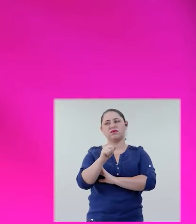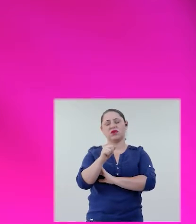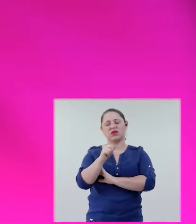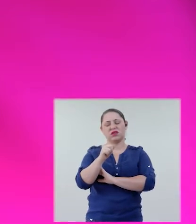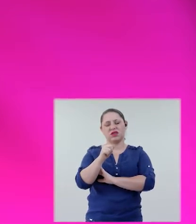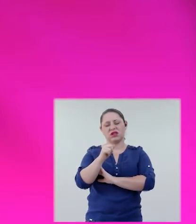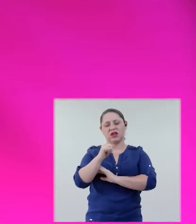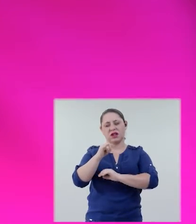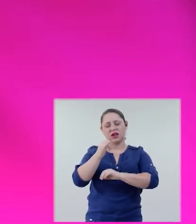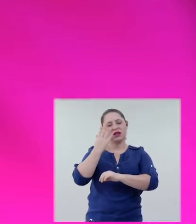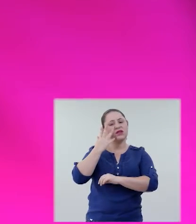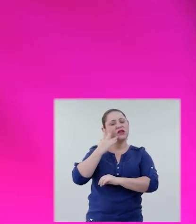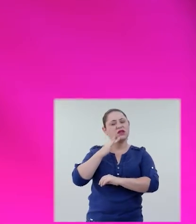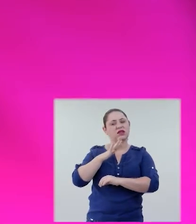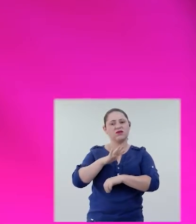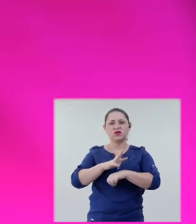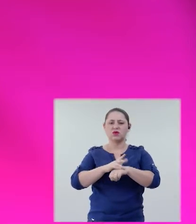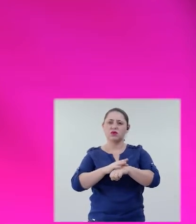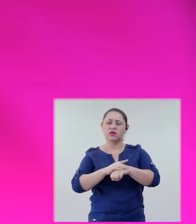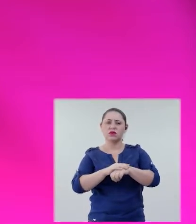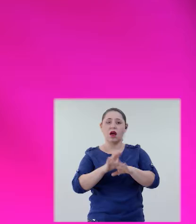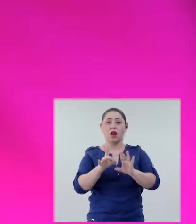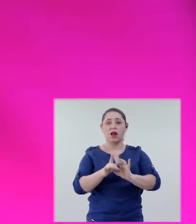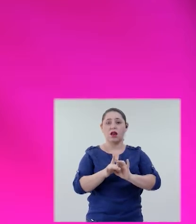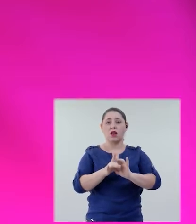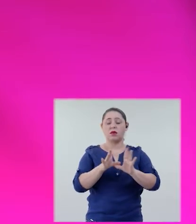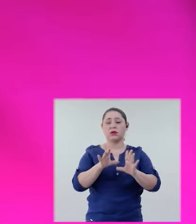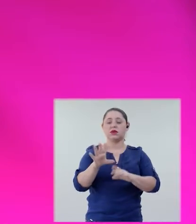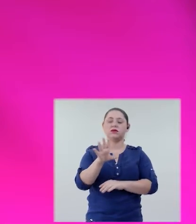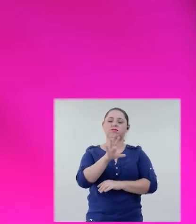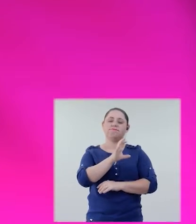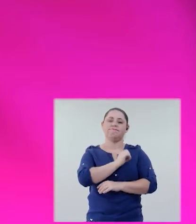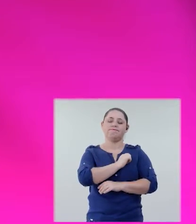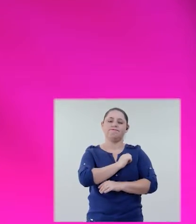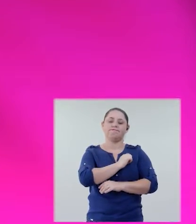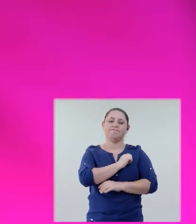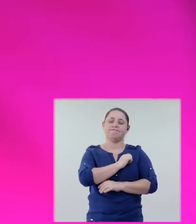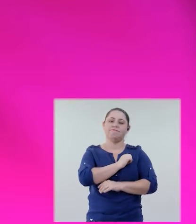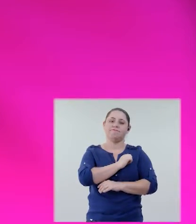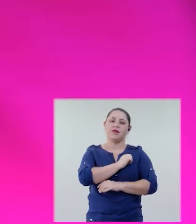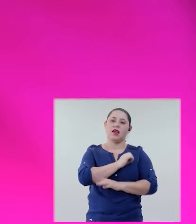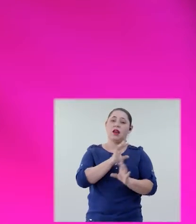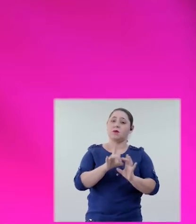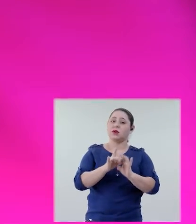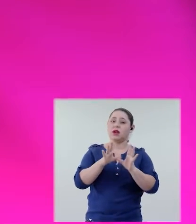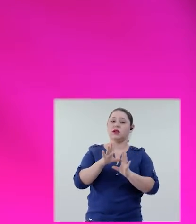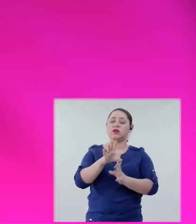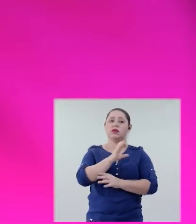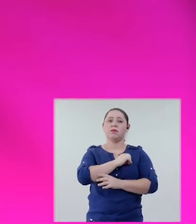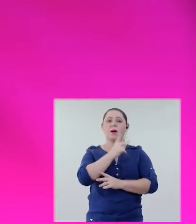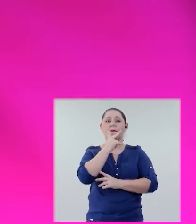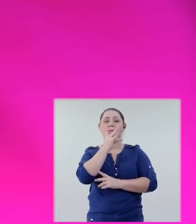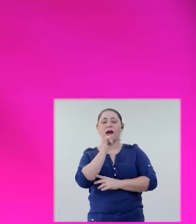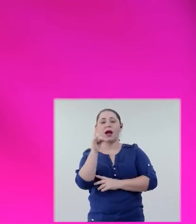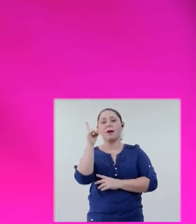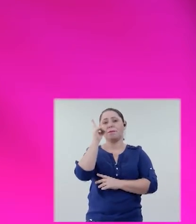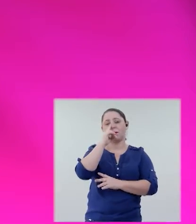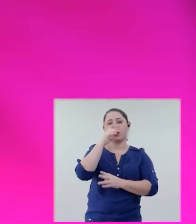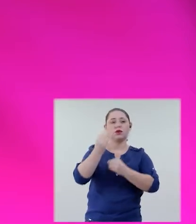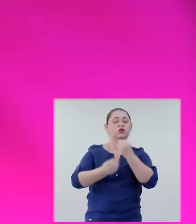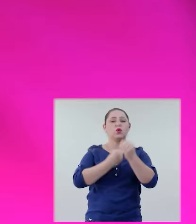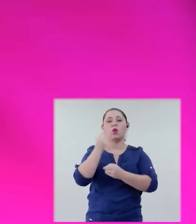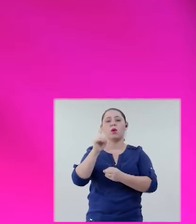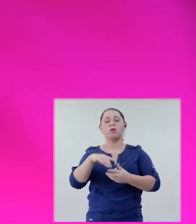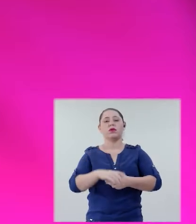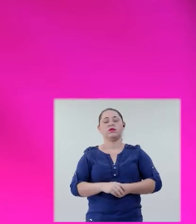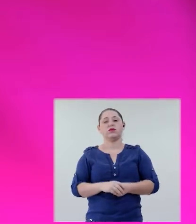a criança, vai tirando da criança a liberdade de amar o pai como ele é, liberdade de amar a